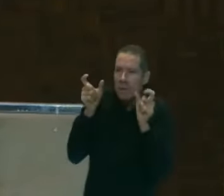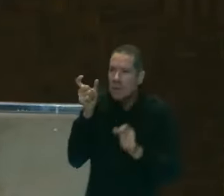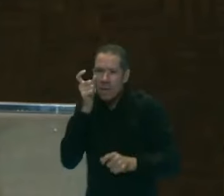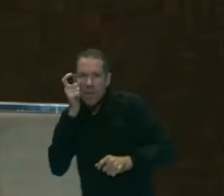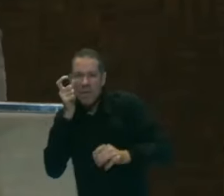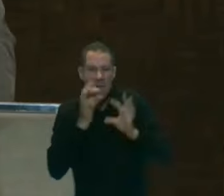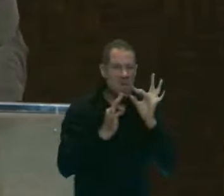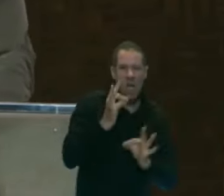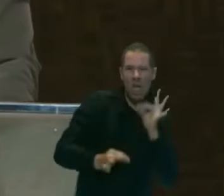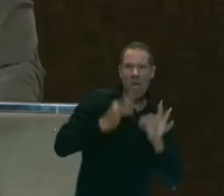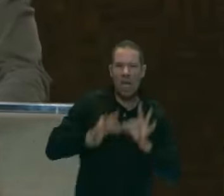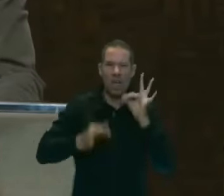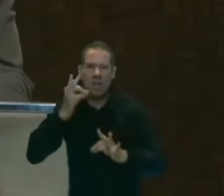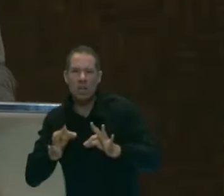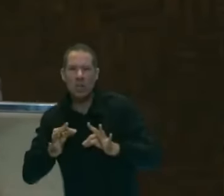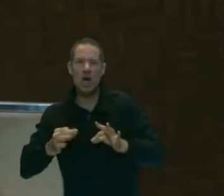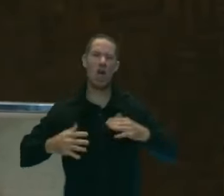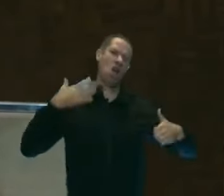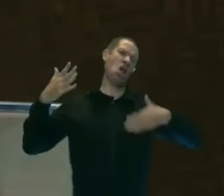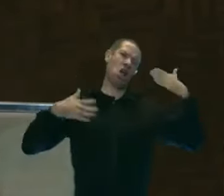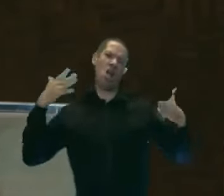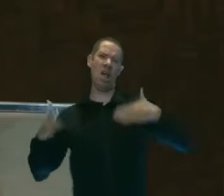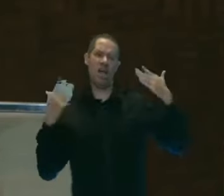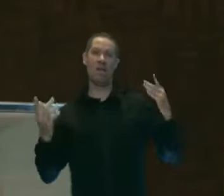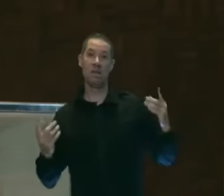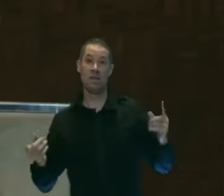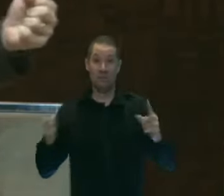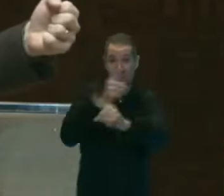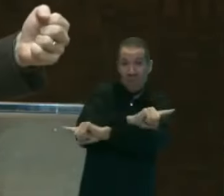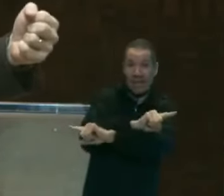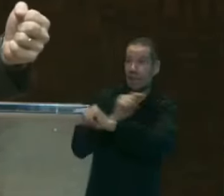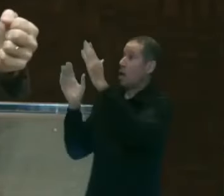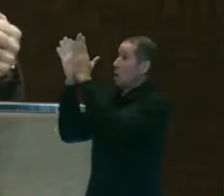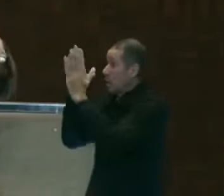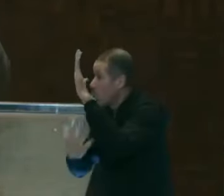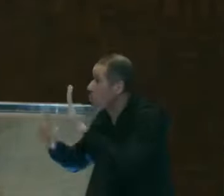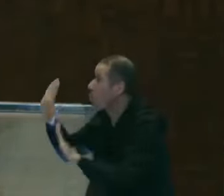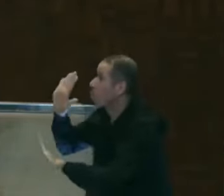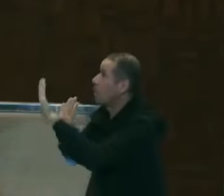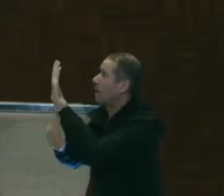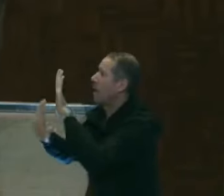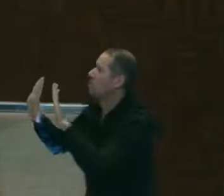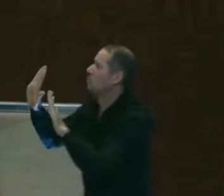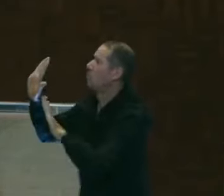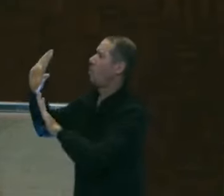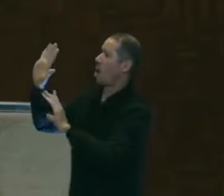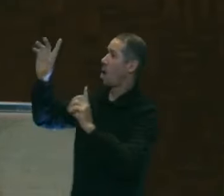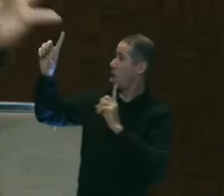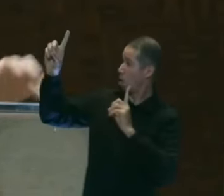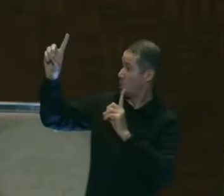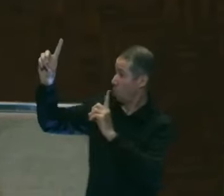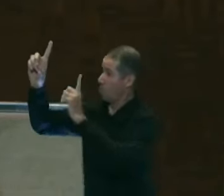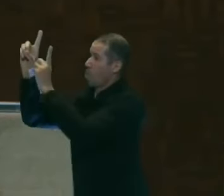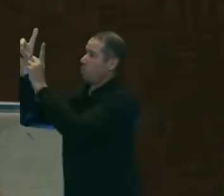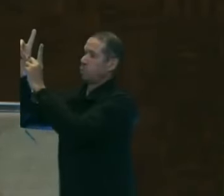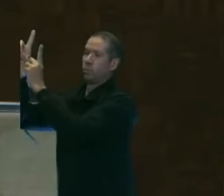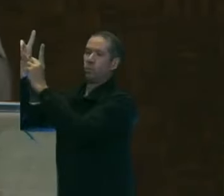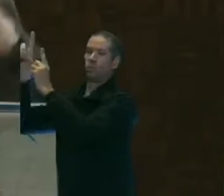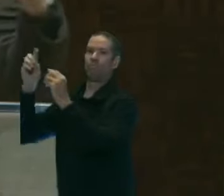que buscam entretenimento, ao invés de adoradores ávidos por mais um encontro com